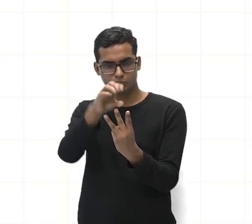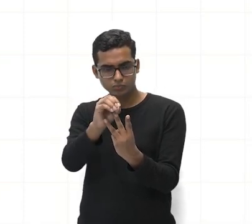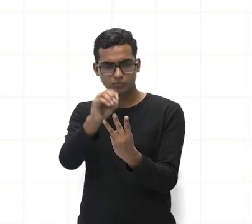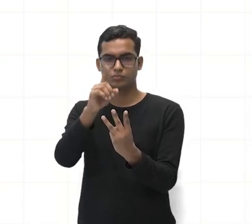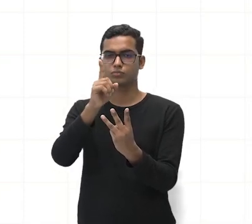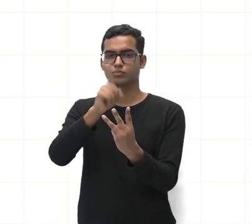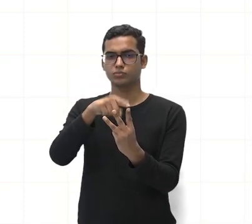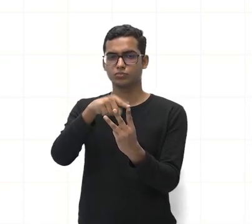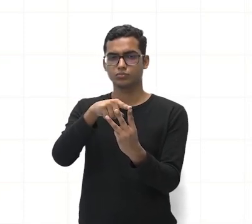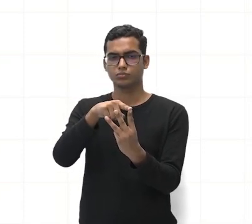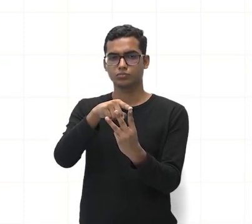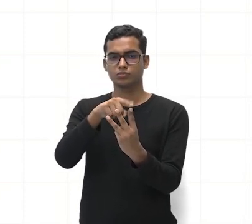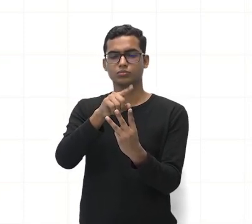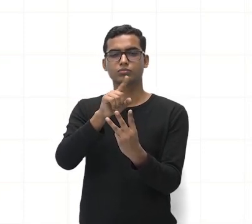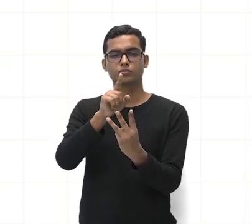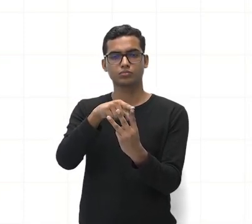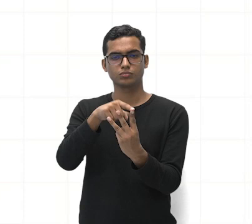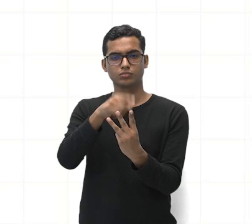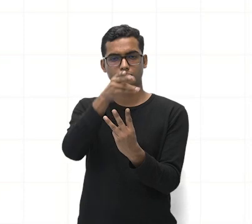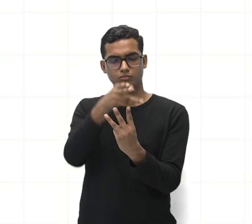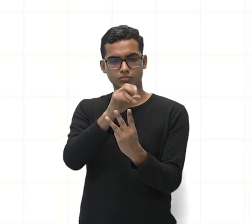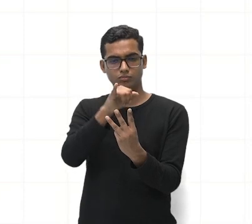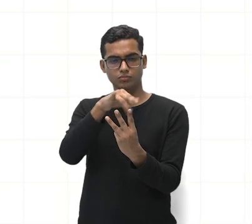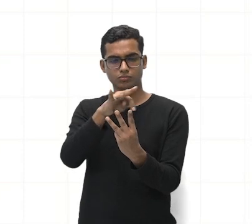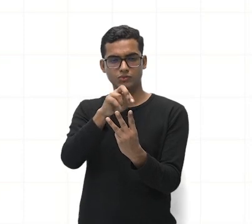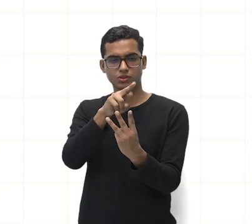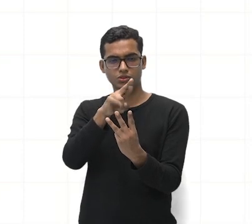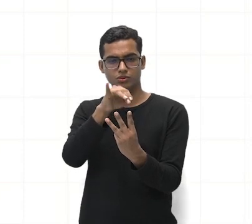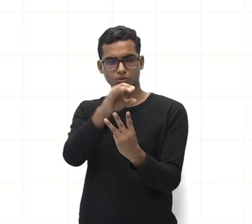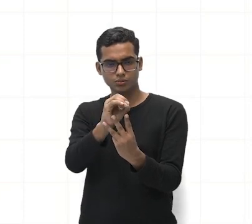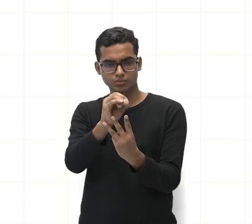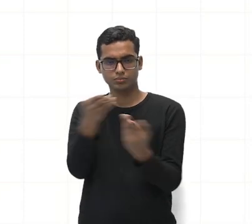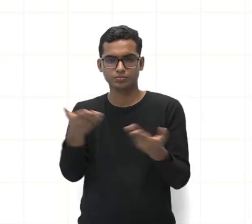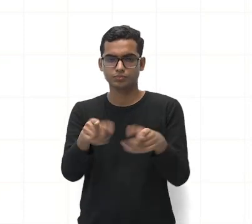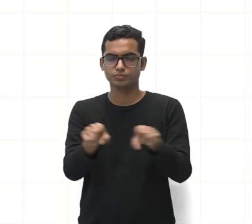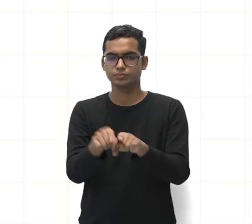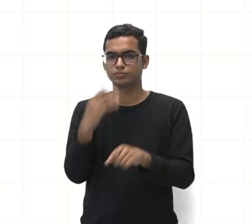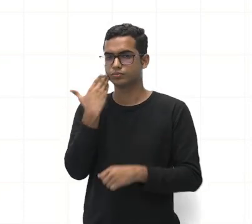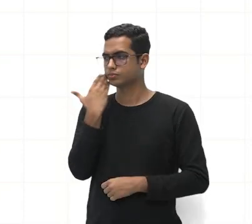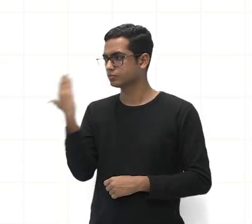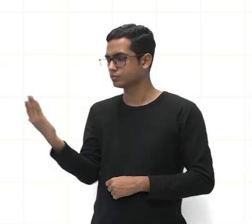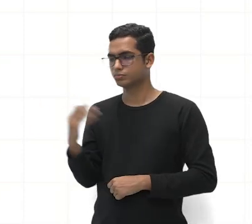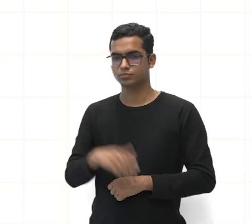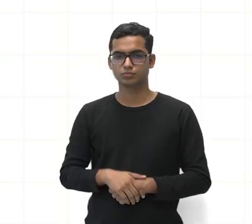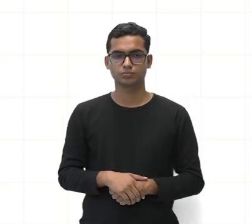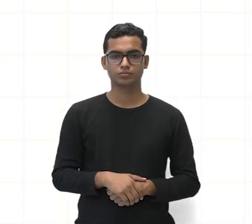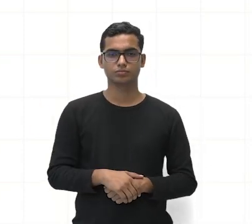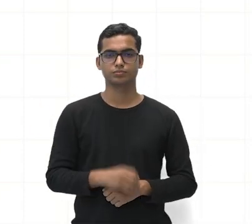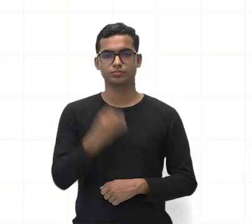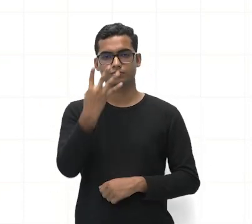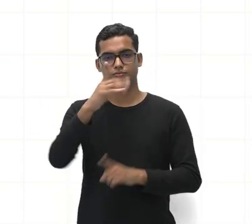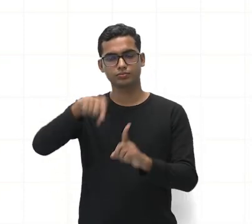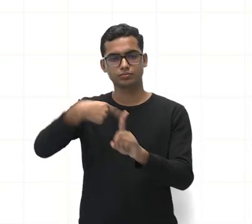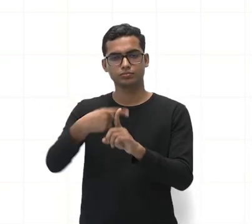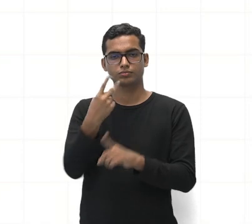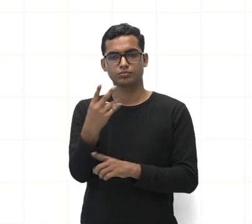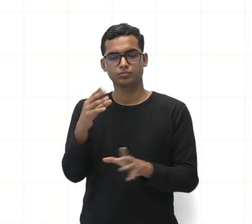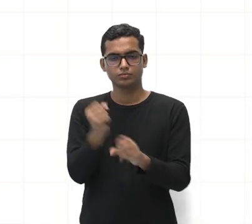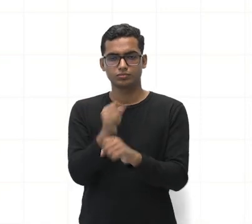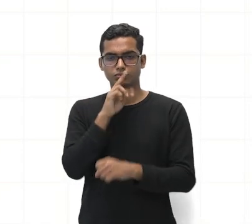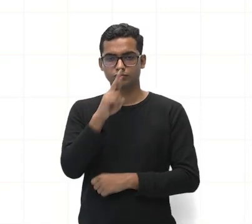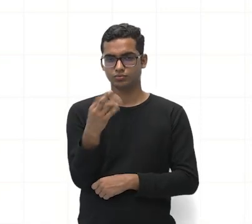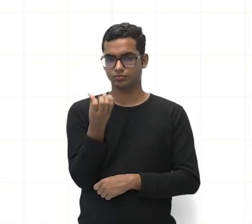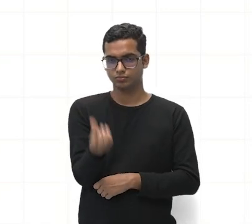2, a resposta é 6. 1 mais 5, o professor está falando aqui, ó, 1 mais 5, a